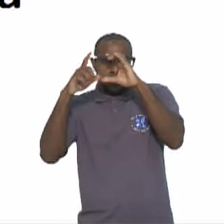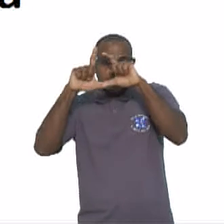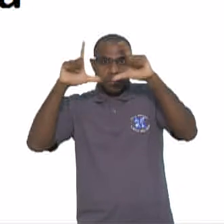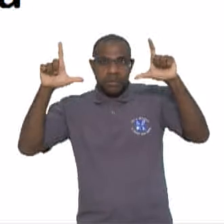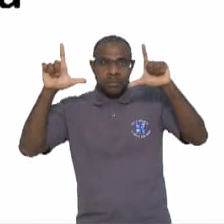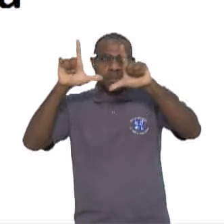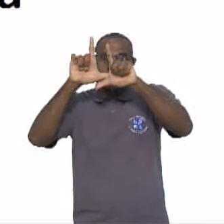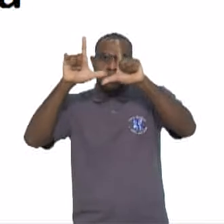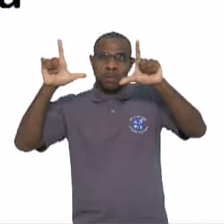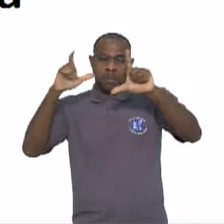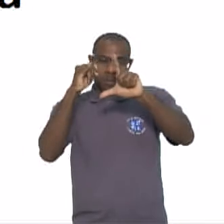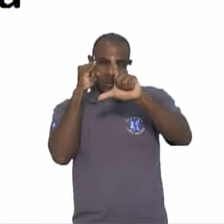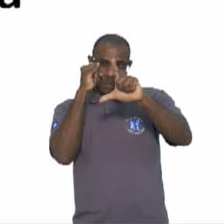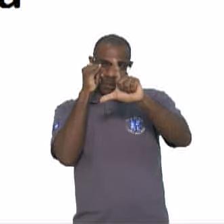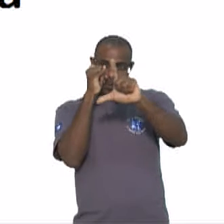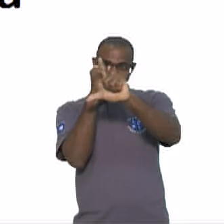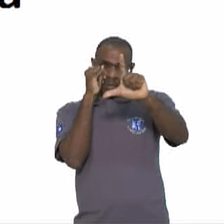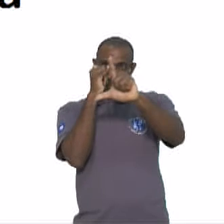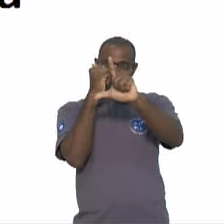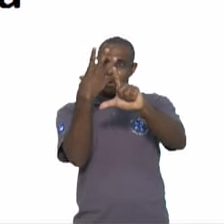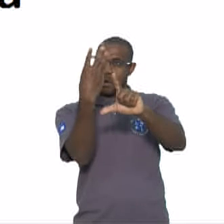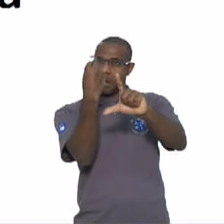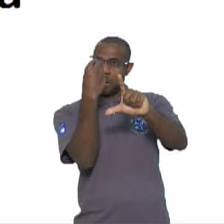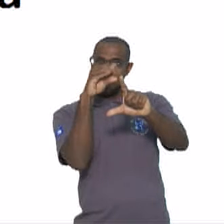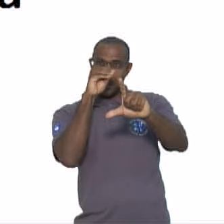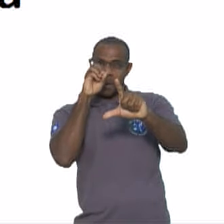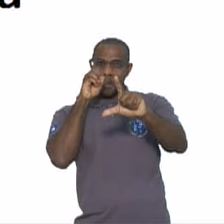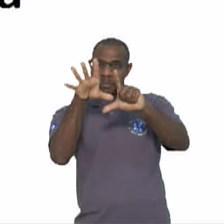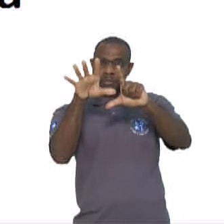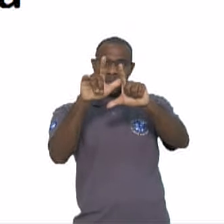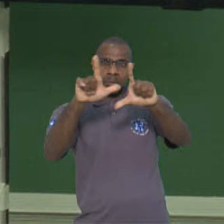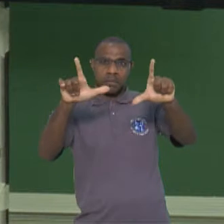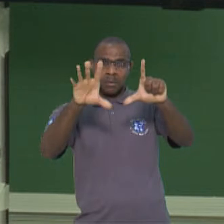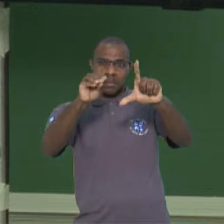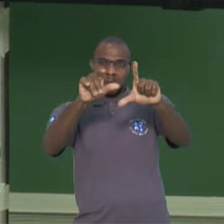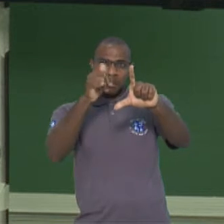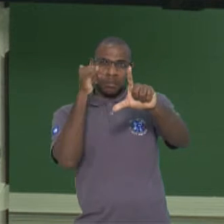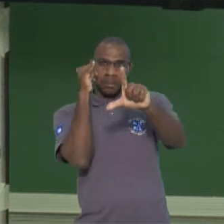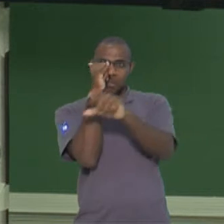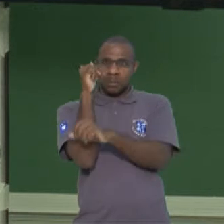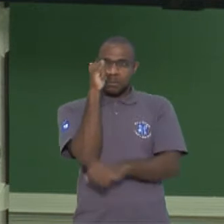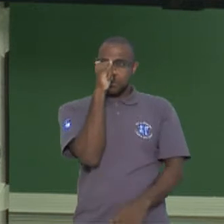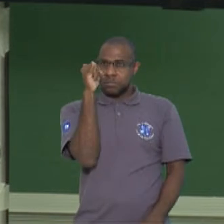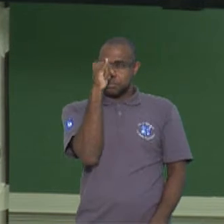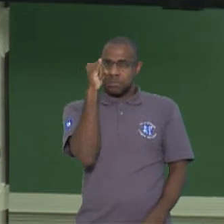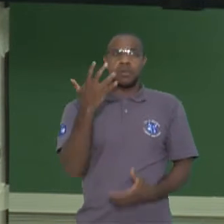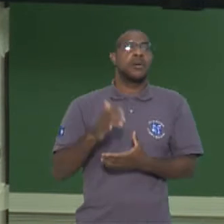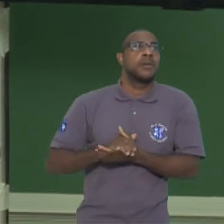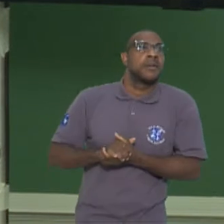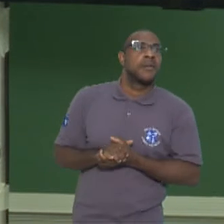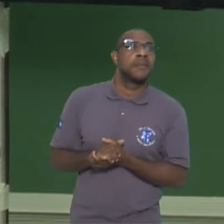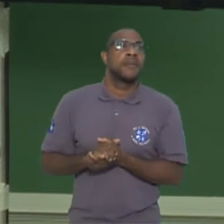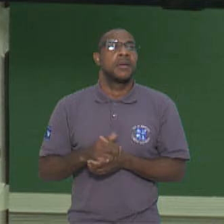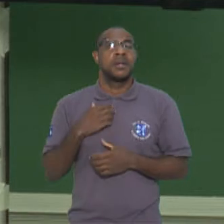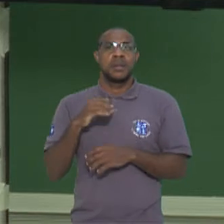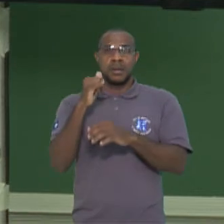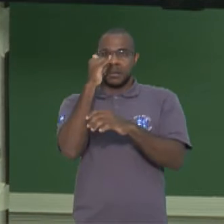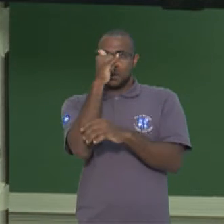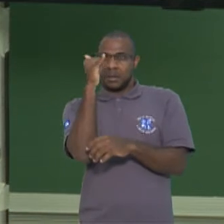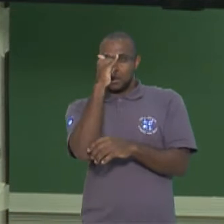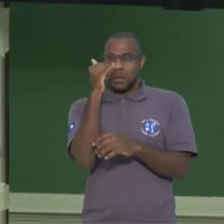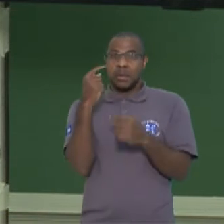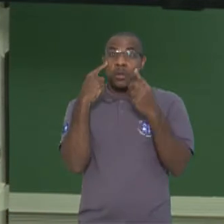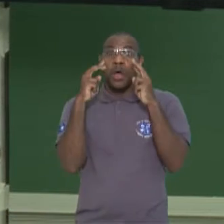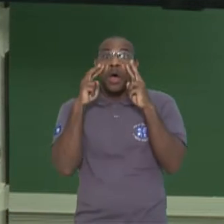imagens estáticas ali, e pela movimentação desse material você as coloca em movimento por conta do nosso olho, né, que produz